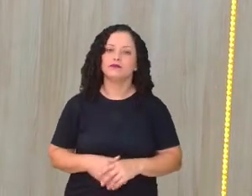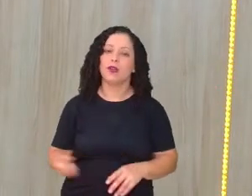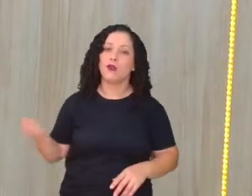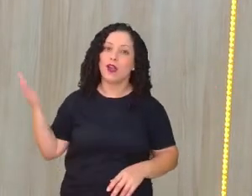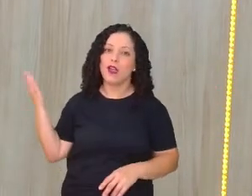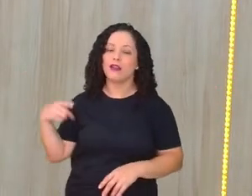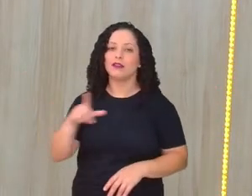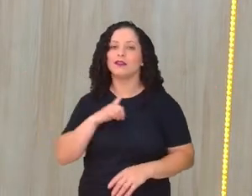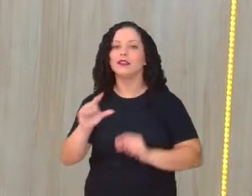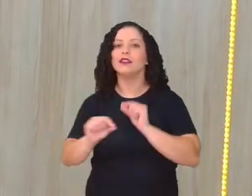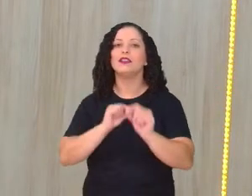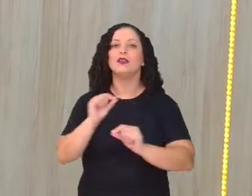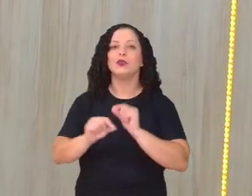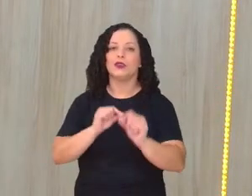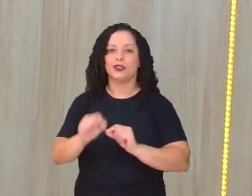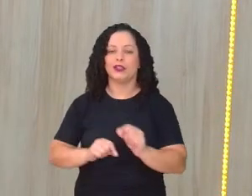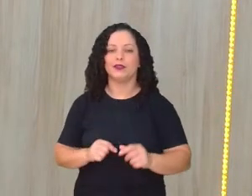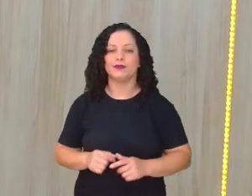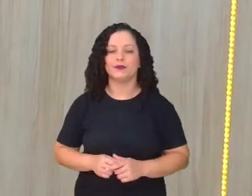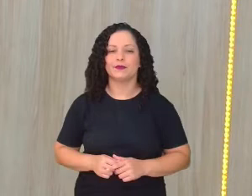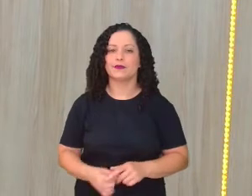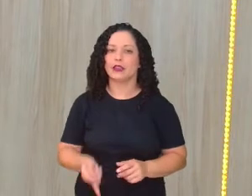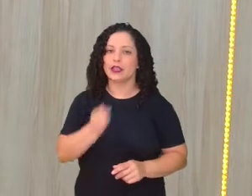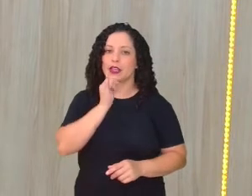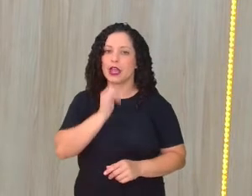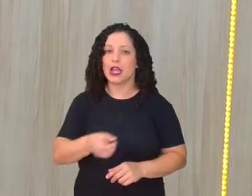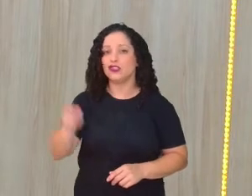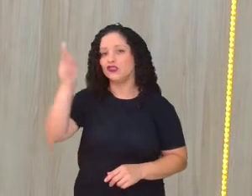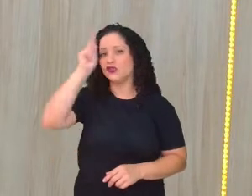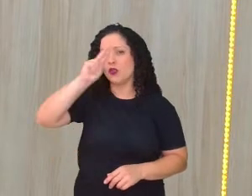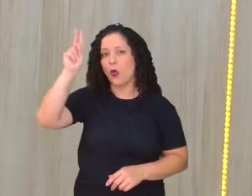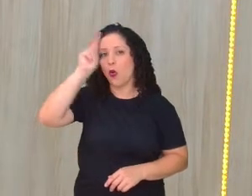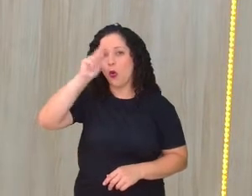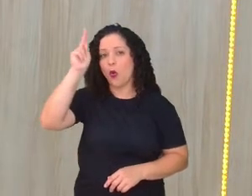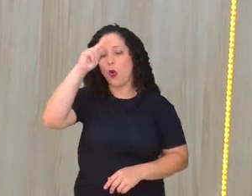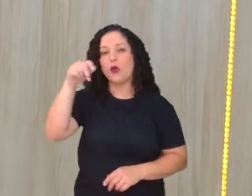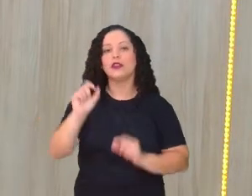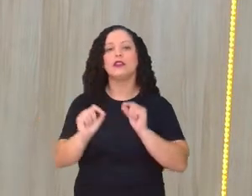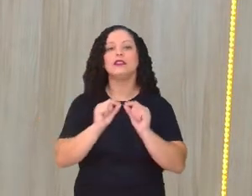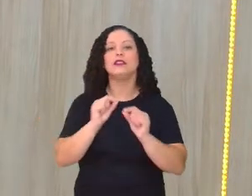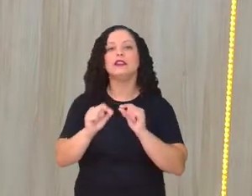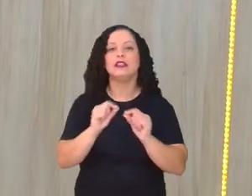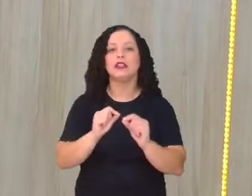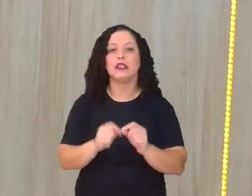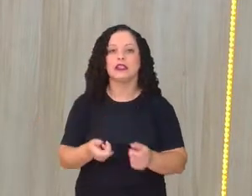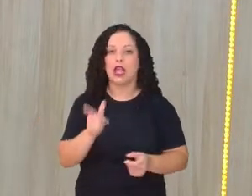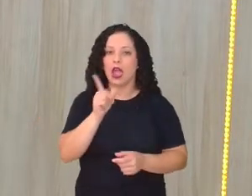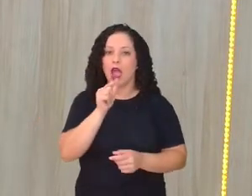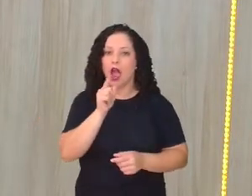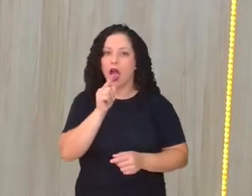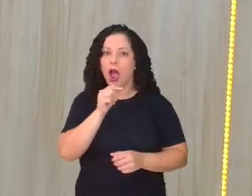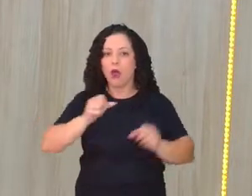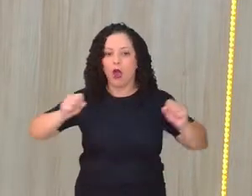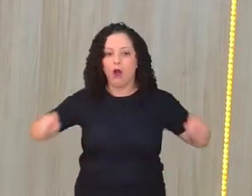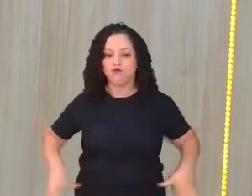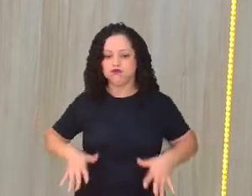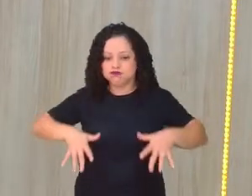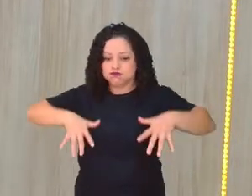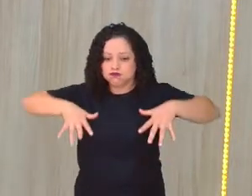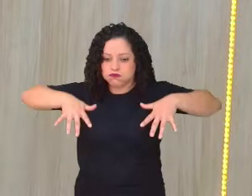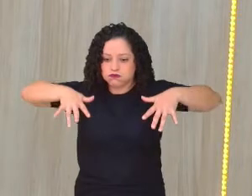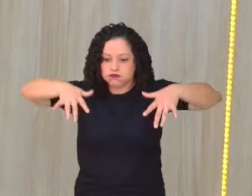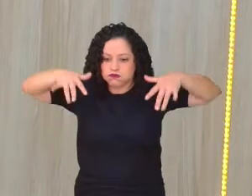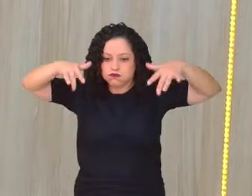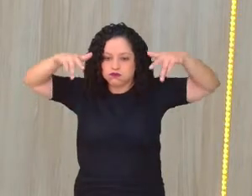a epopeia de Gilgamesh, ela traz, por exemplo, a história de um dilúvio, certo? E há, inclusive, teóricos que dizem, né, que